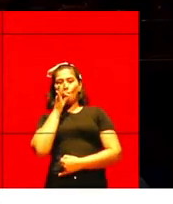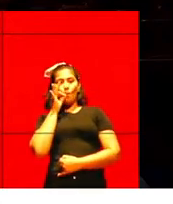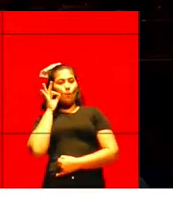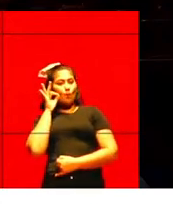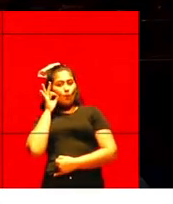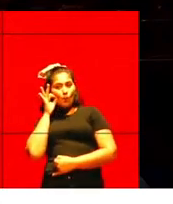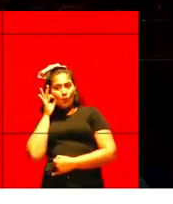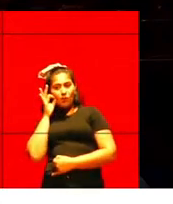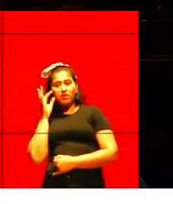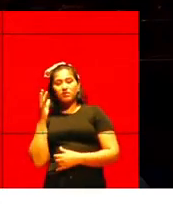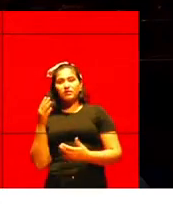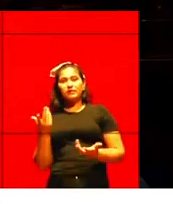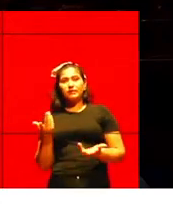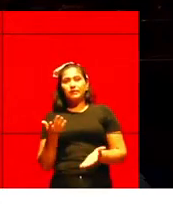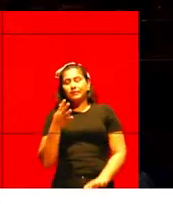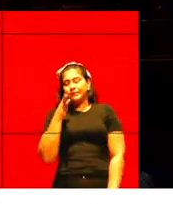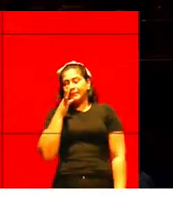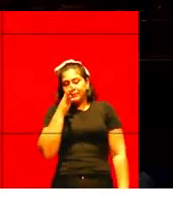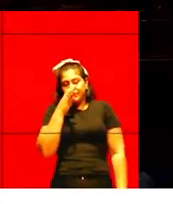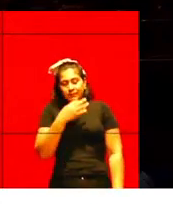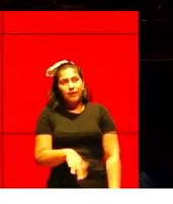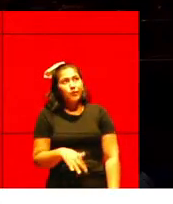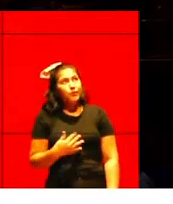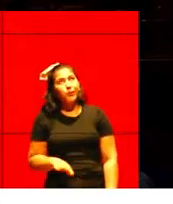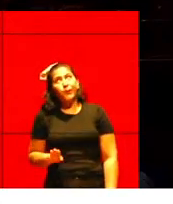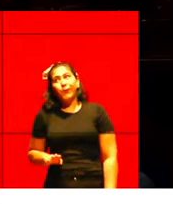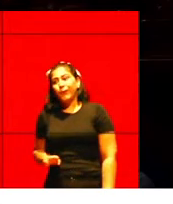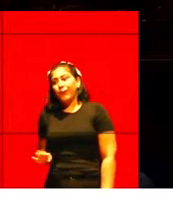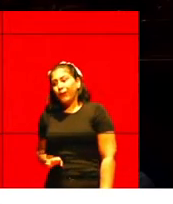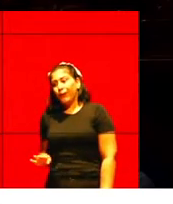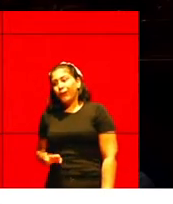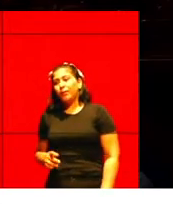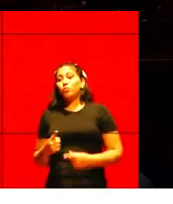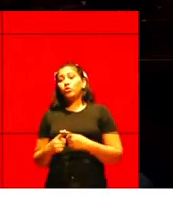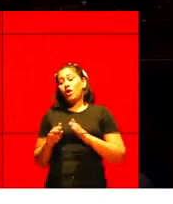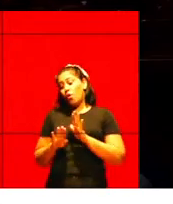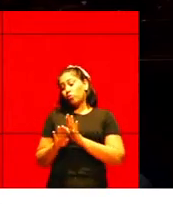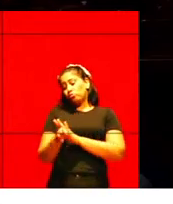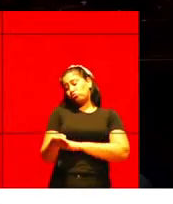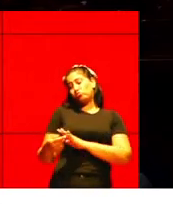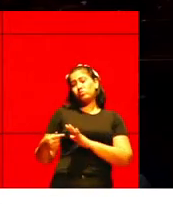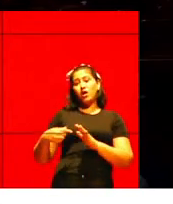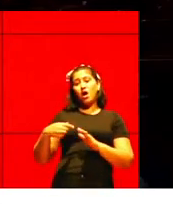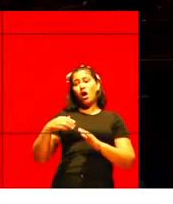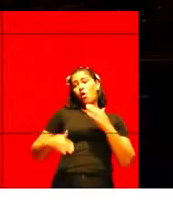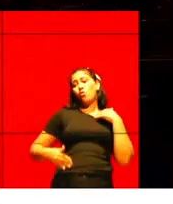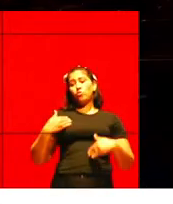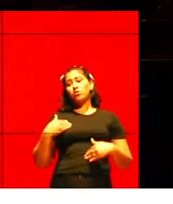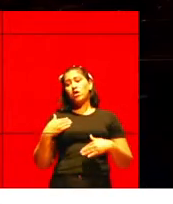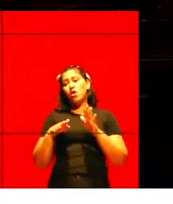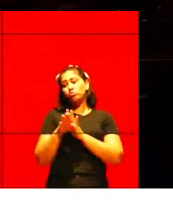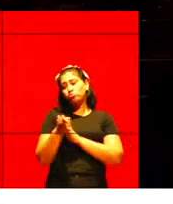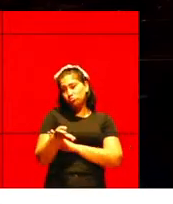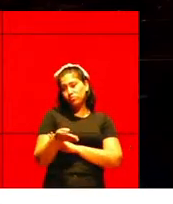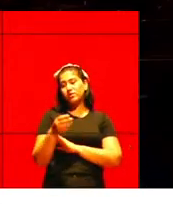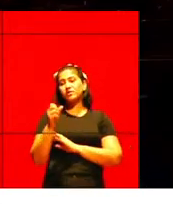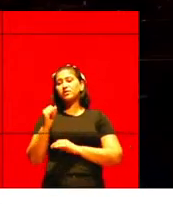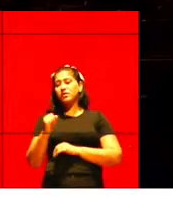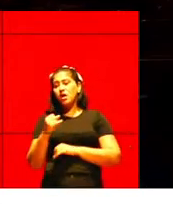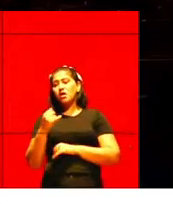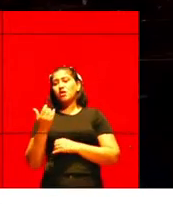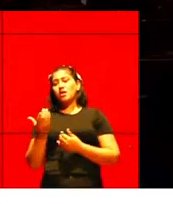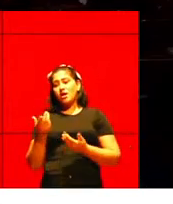de dieta são aqueles mais animadores, porque se eu estou perdendo carboidrato, se eu estou perdendo as minhas reservas